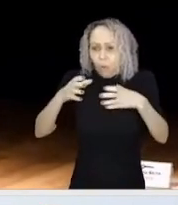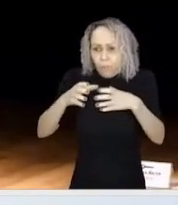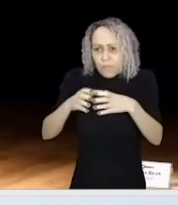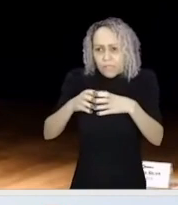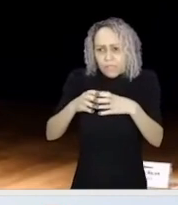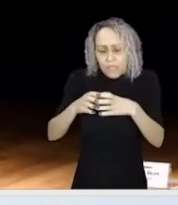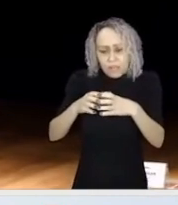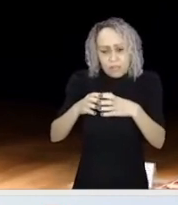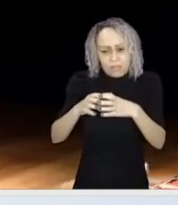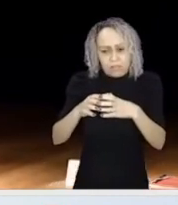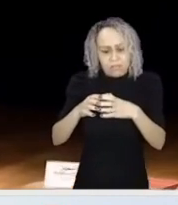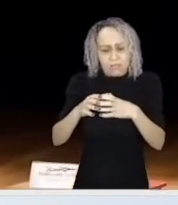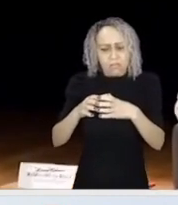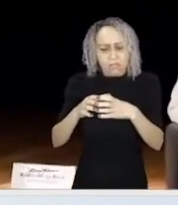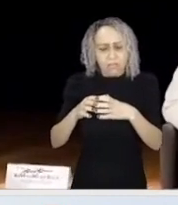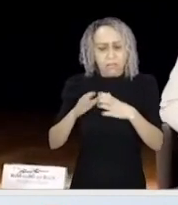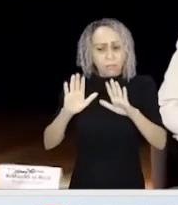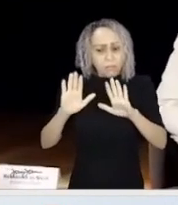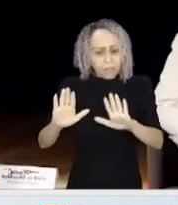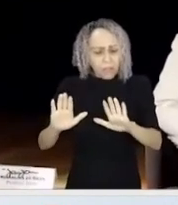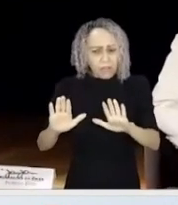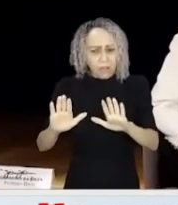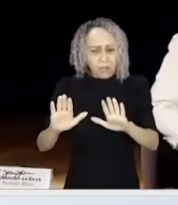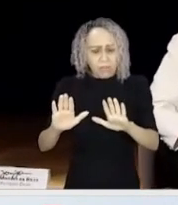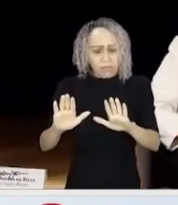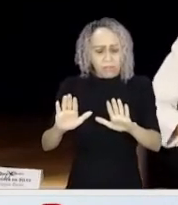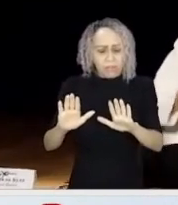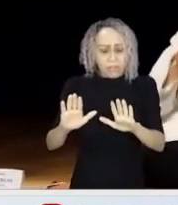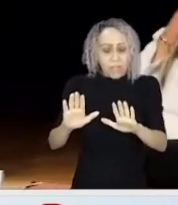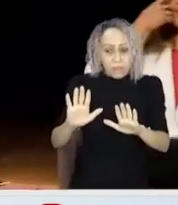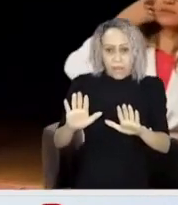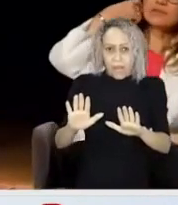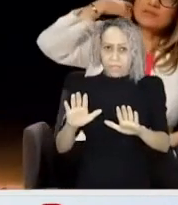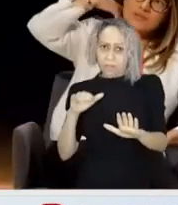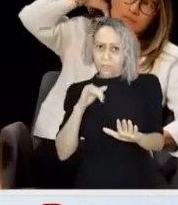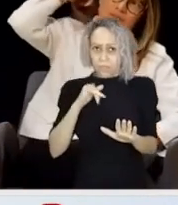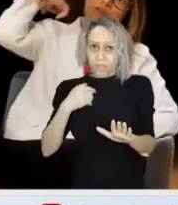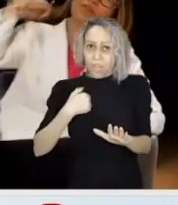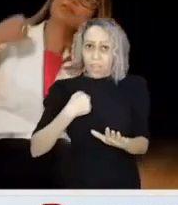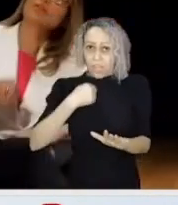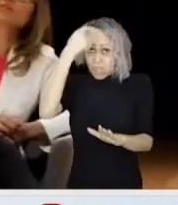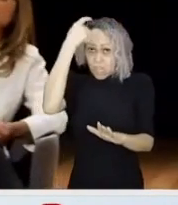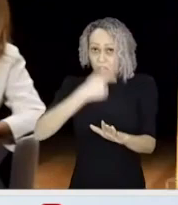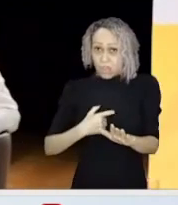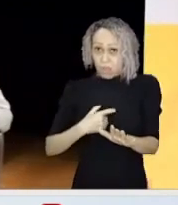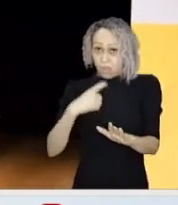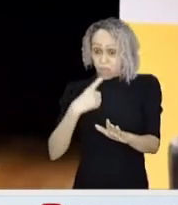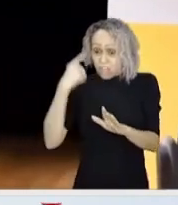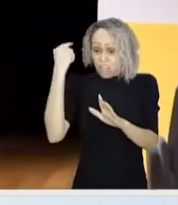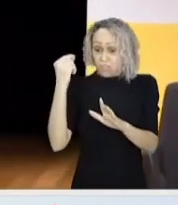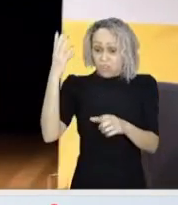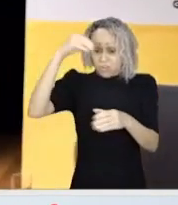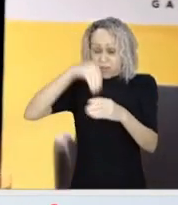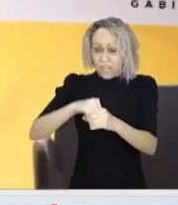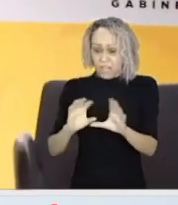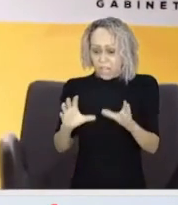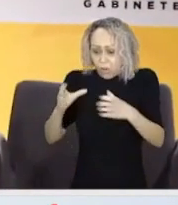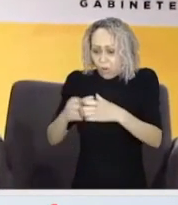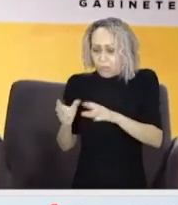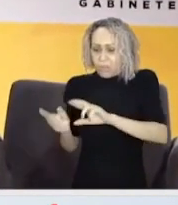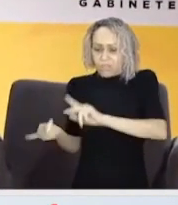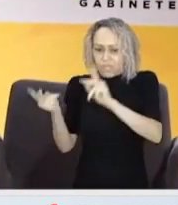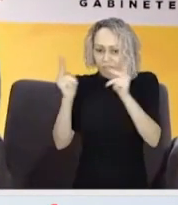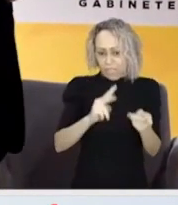Black Friday da Denúncia. Quase fui pego comprando ações no seu programa aqui, ó. Ações. Então, tipo assim, eles vão estar felizes com isso.